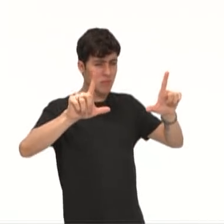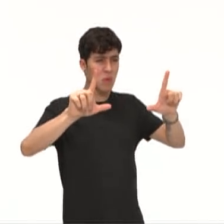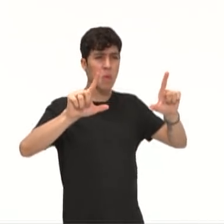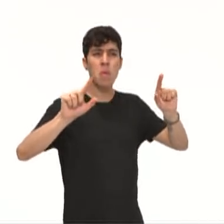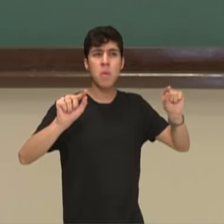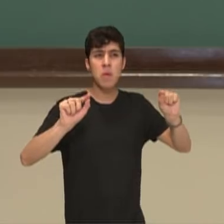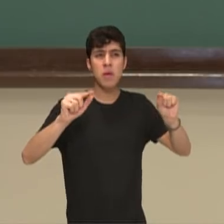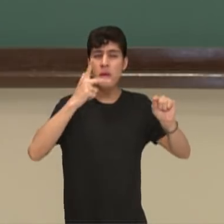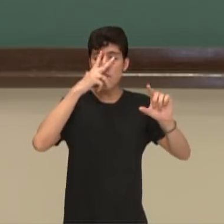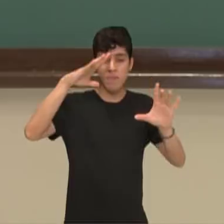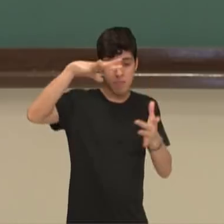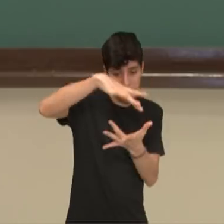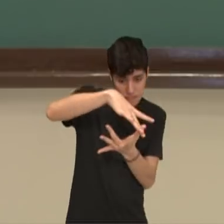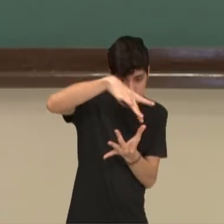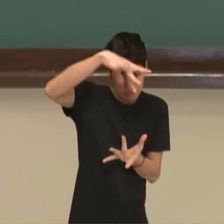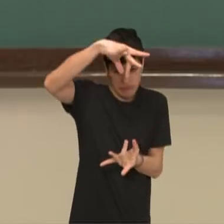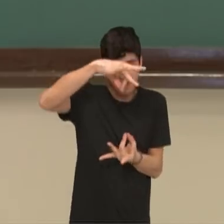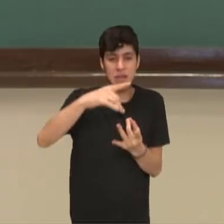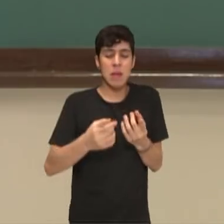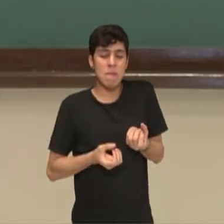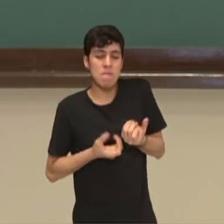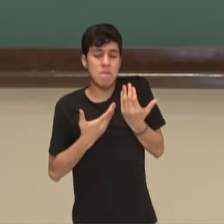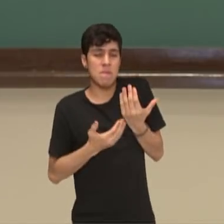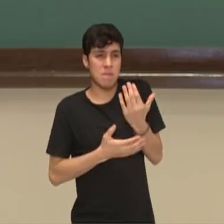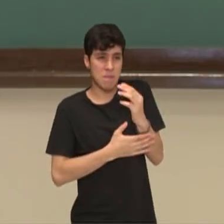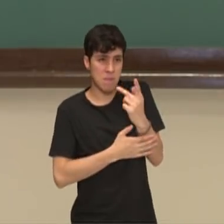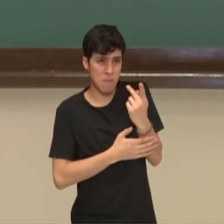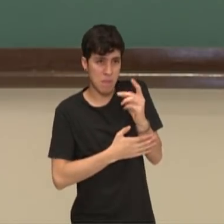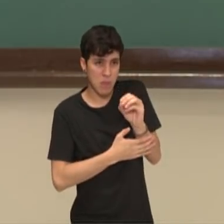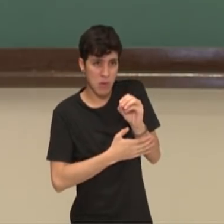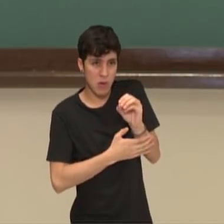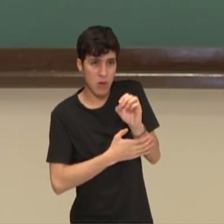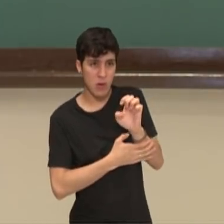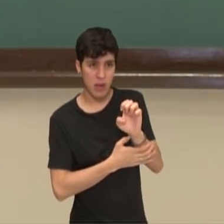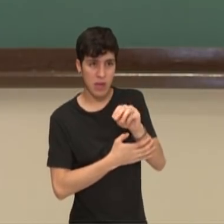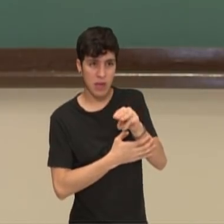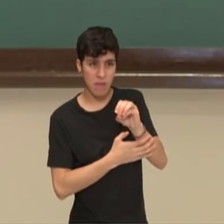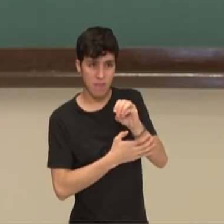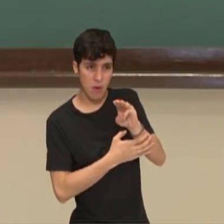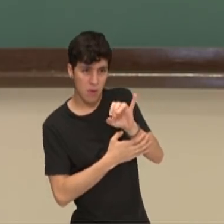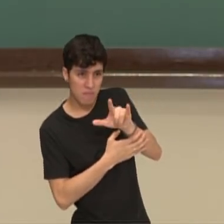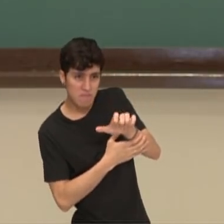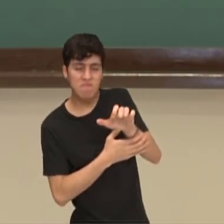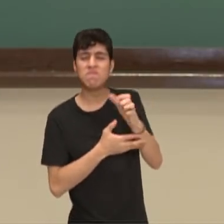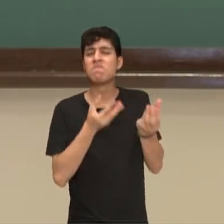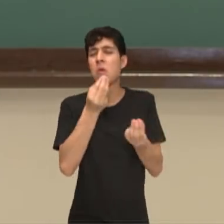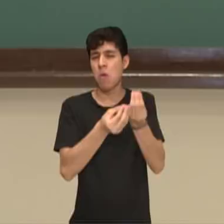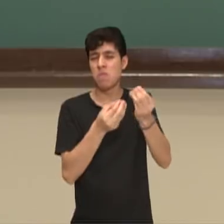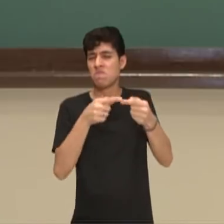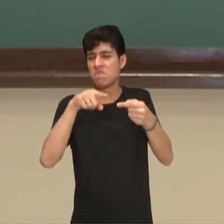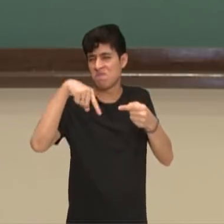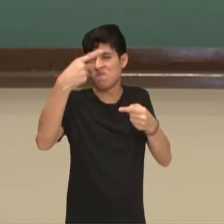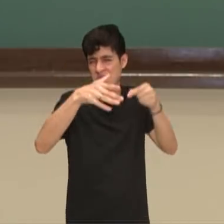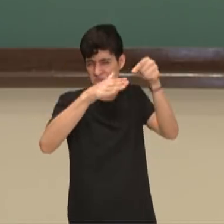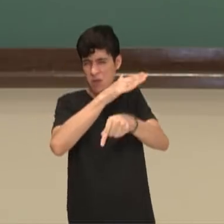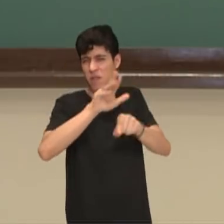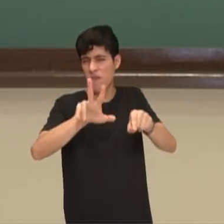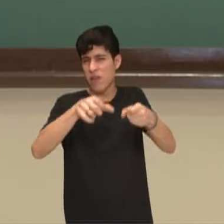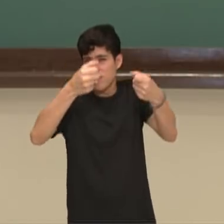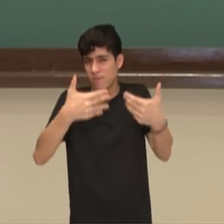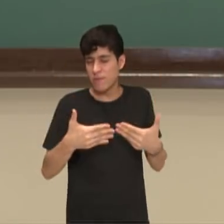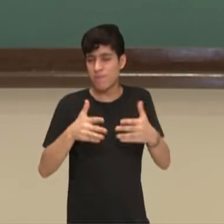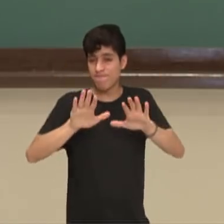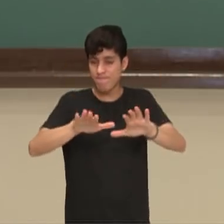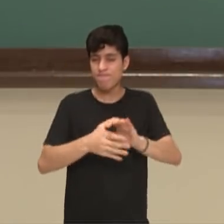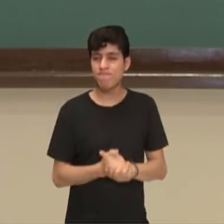um poemóbile. Nós vamos falar depois, em uma outra aula talvez, um pouquinho mais aprofundado sobre ele. Mas olha só, eu